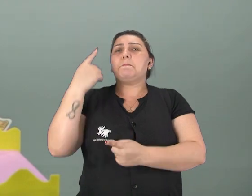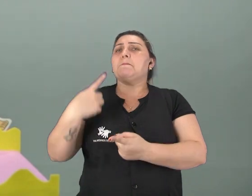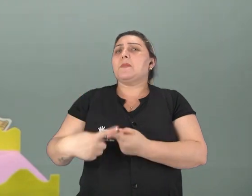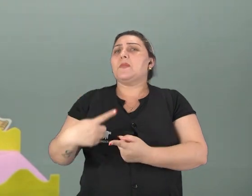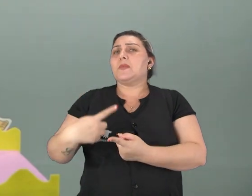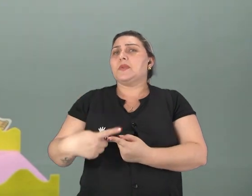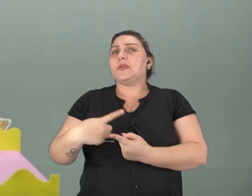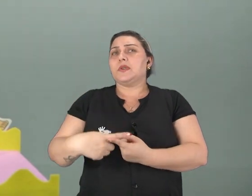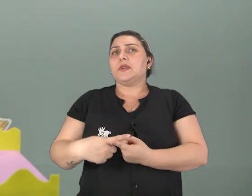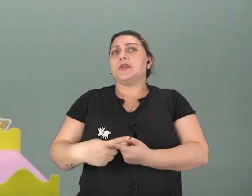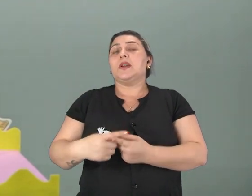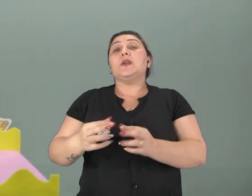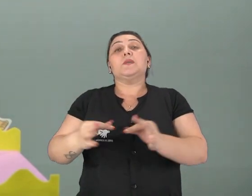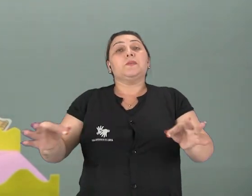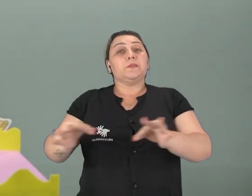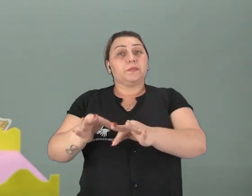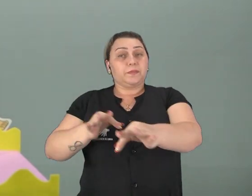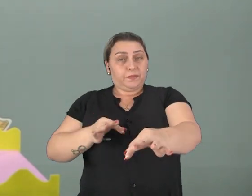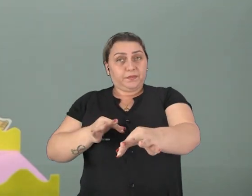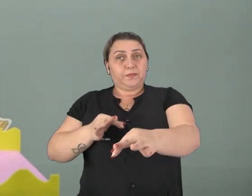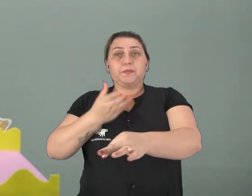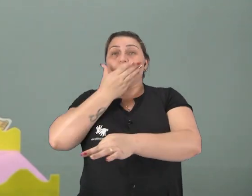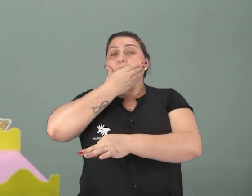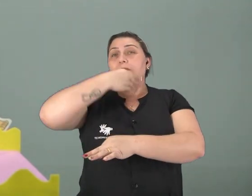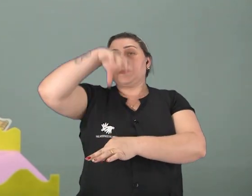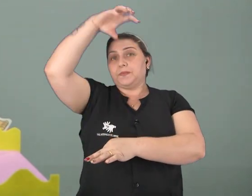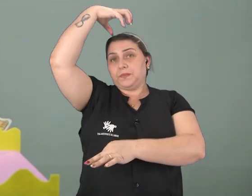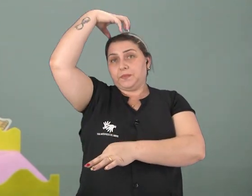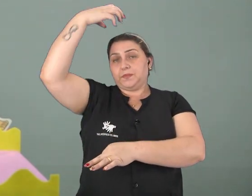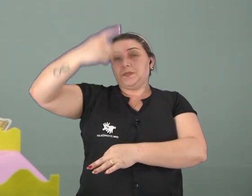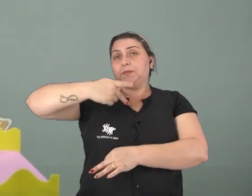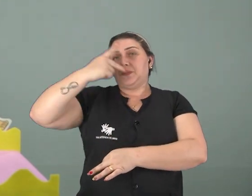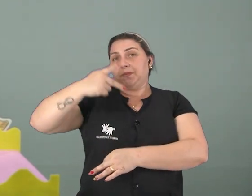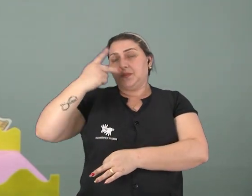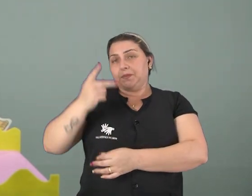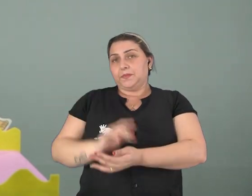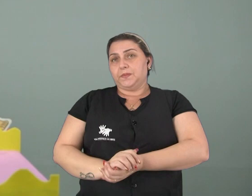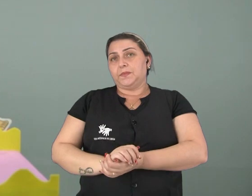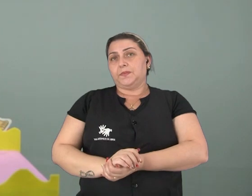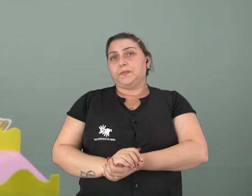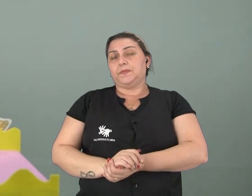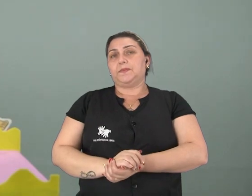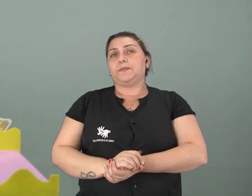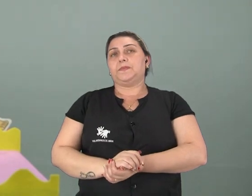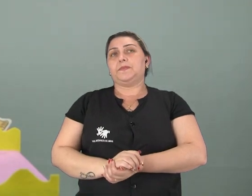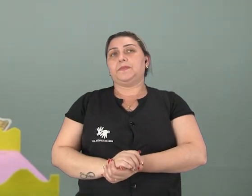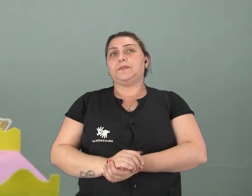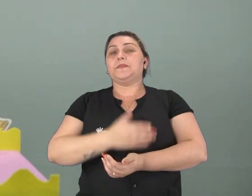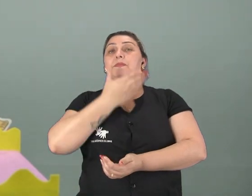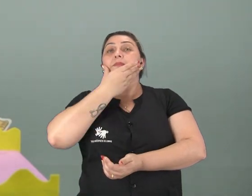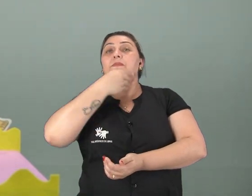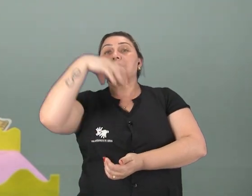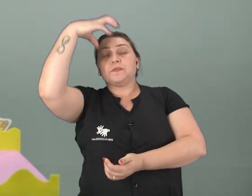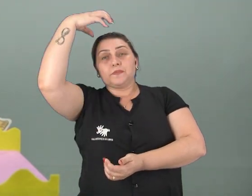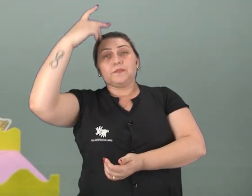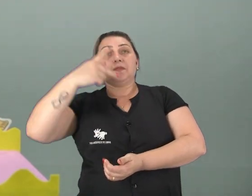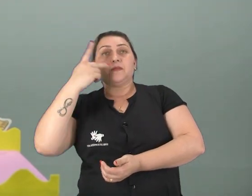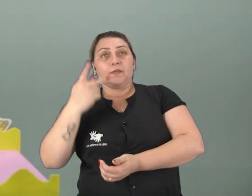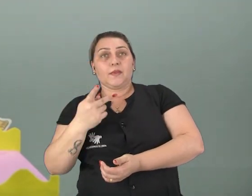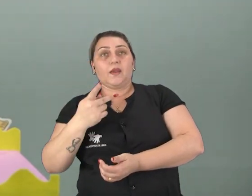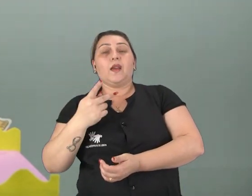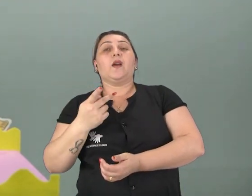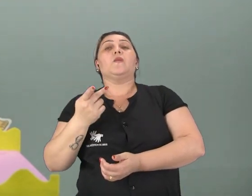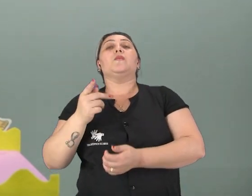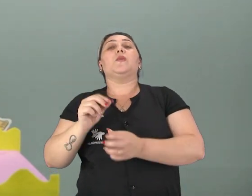porquê. Afinal, as medidas que o rei falou para o carpinteiro eram aquelas. O rei então falou: